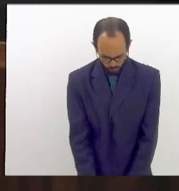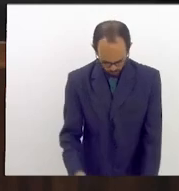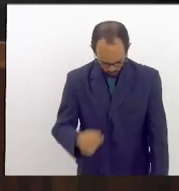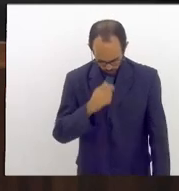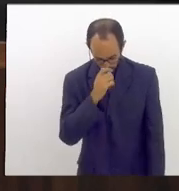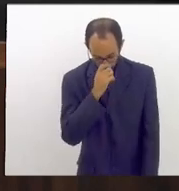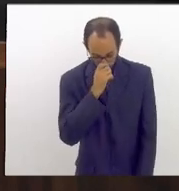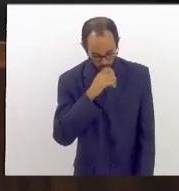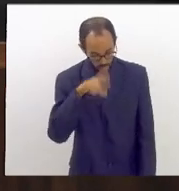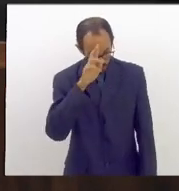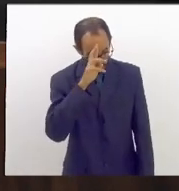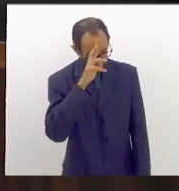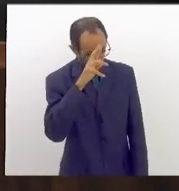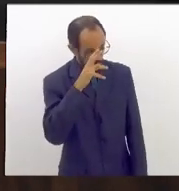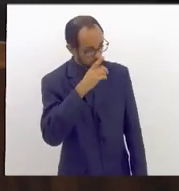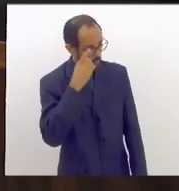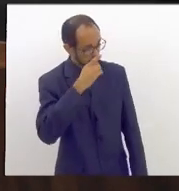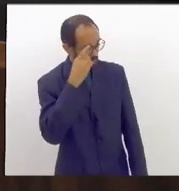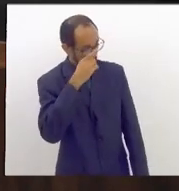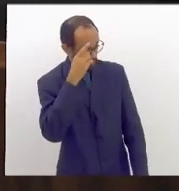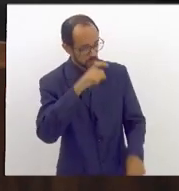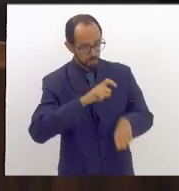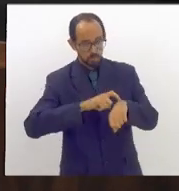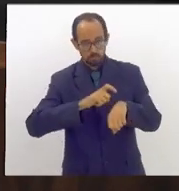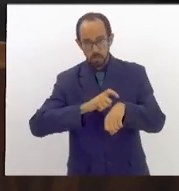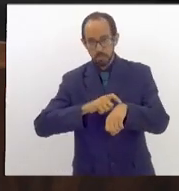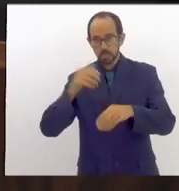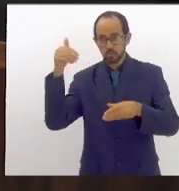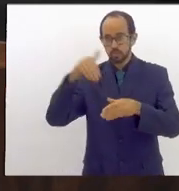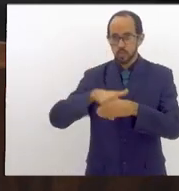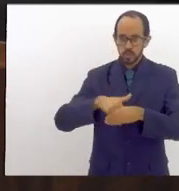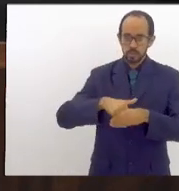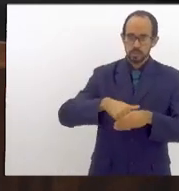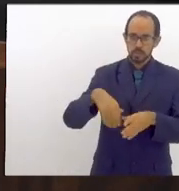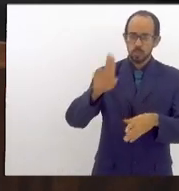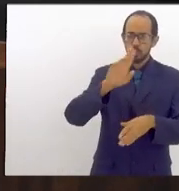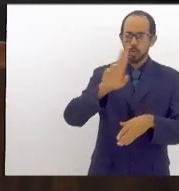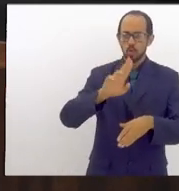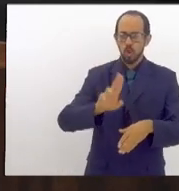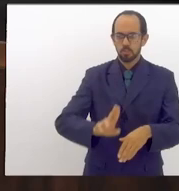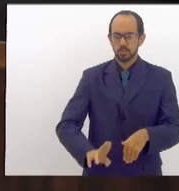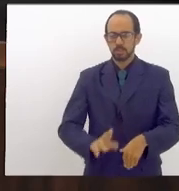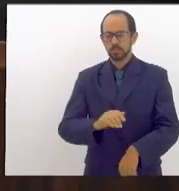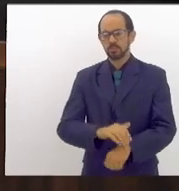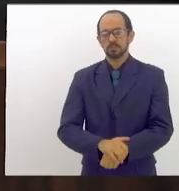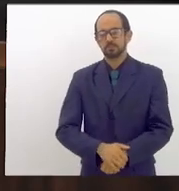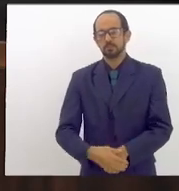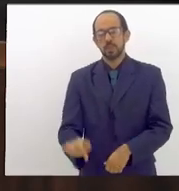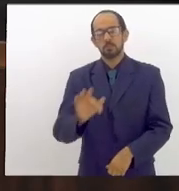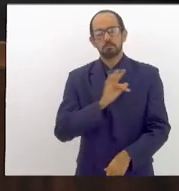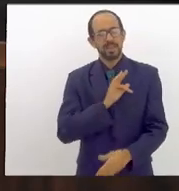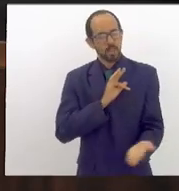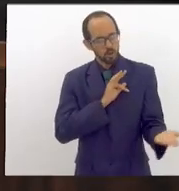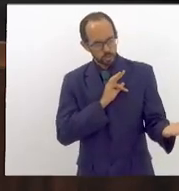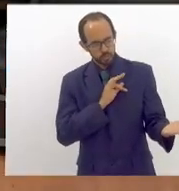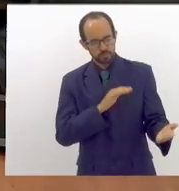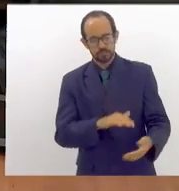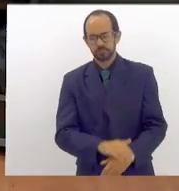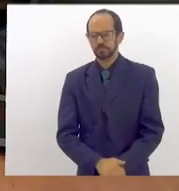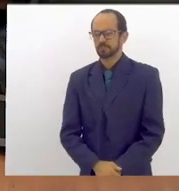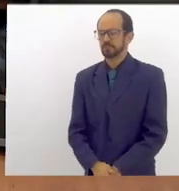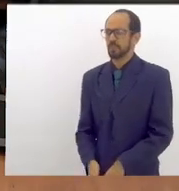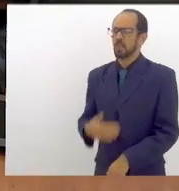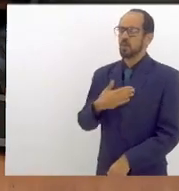senhor de parlamentares estamos procedimento de votação nominal para encaminhar pelo pedido Deputado Marta eu queria